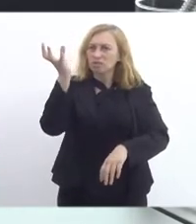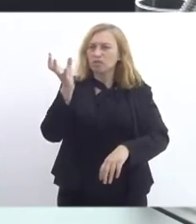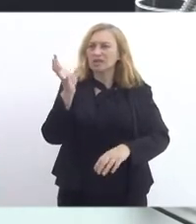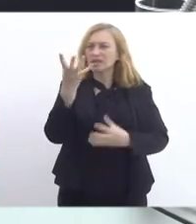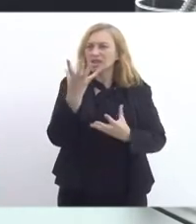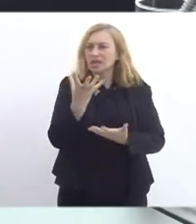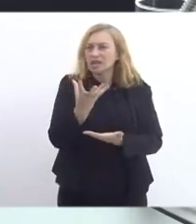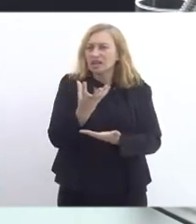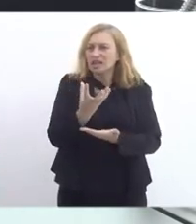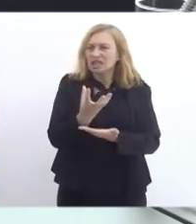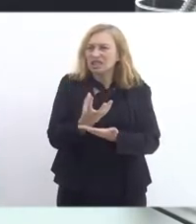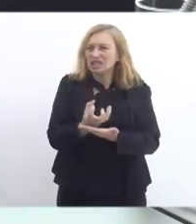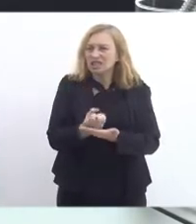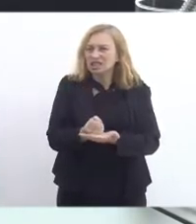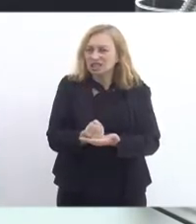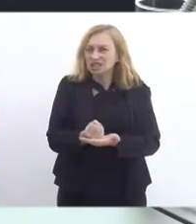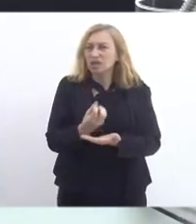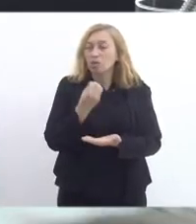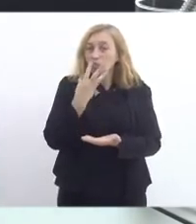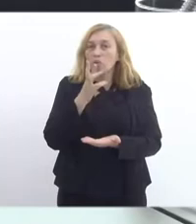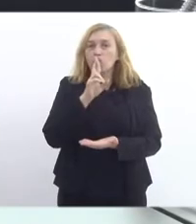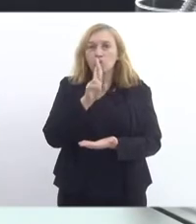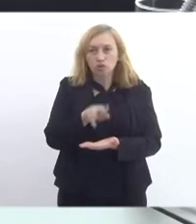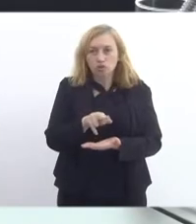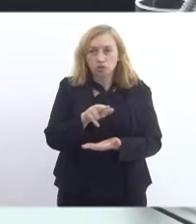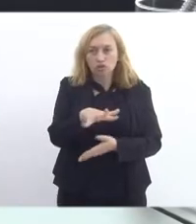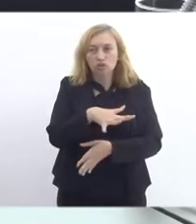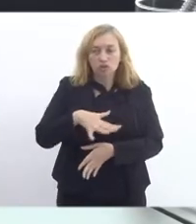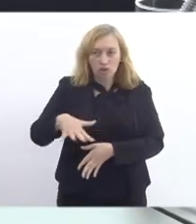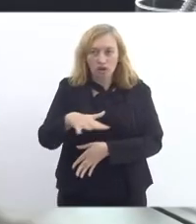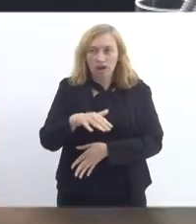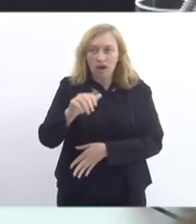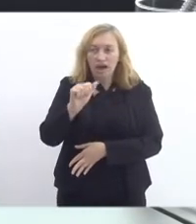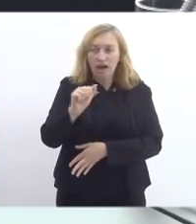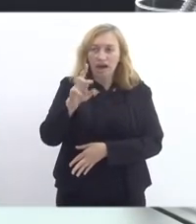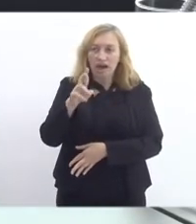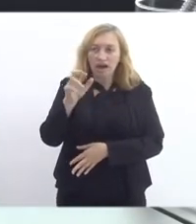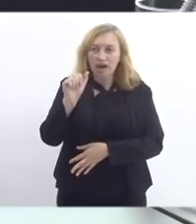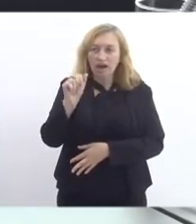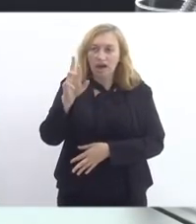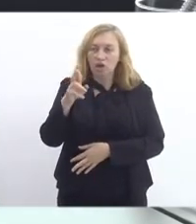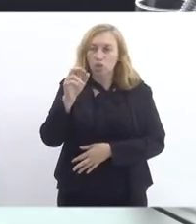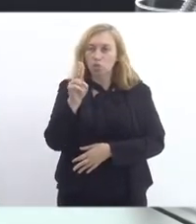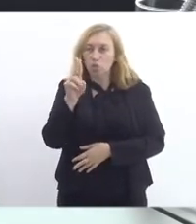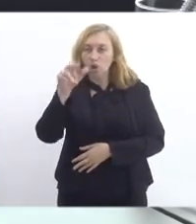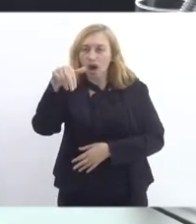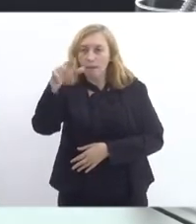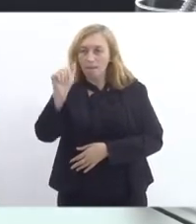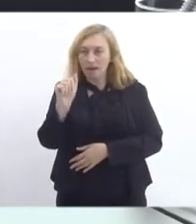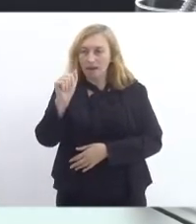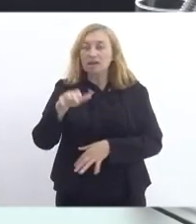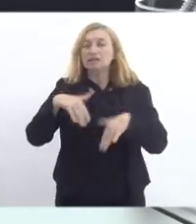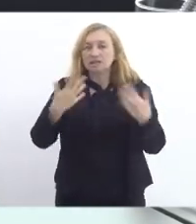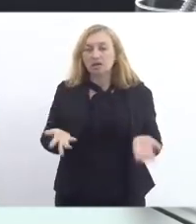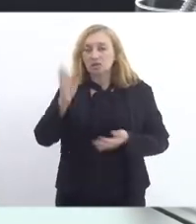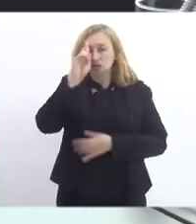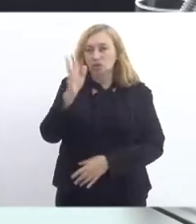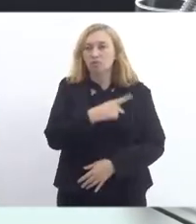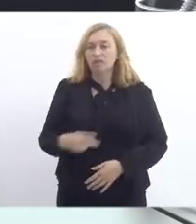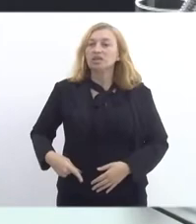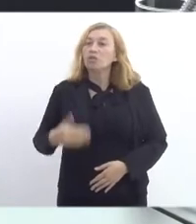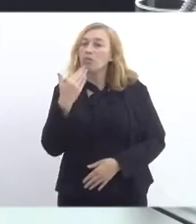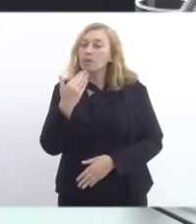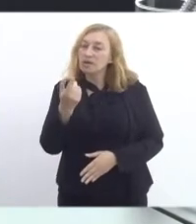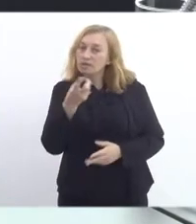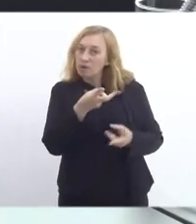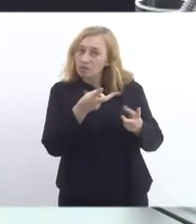visto notícias, dado bastante bom resultado em Araruama. Verdade. Então, senhor presidente, eu vou pedir